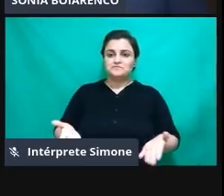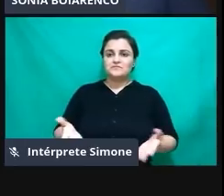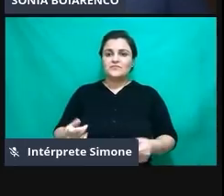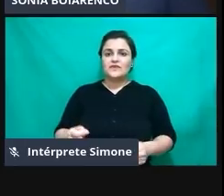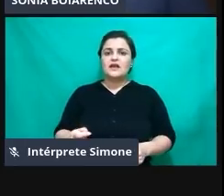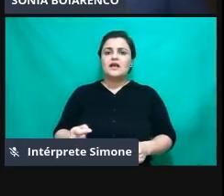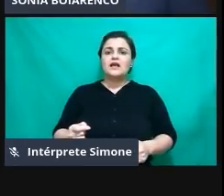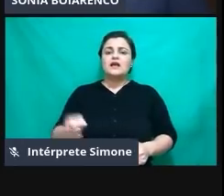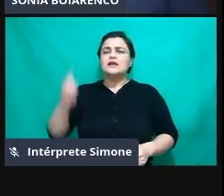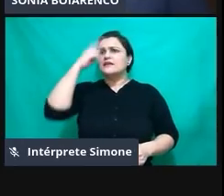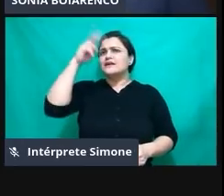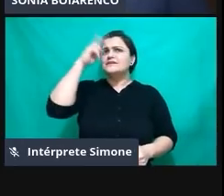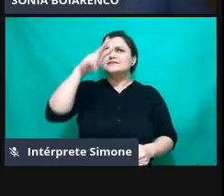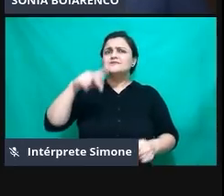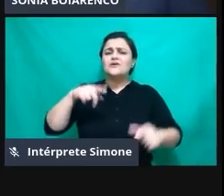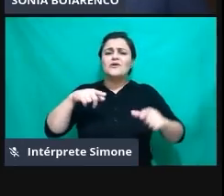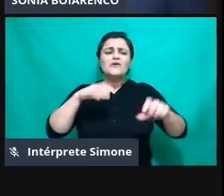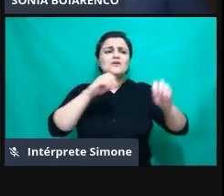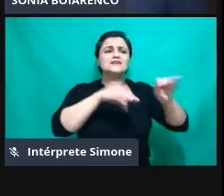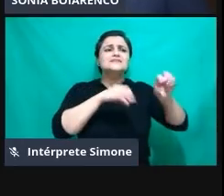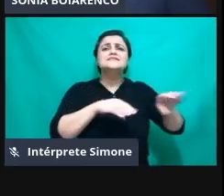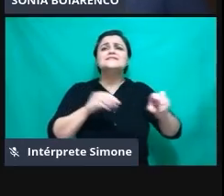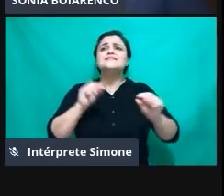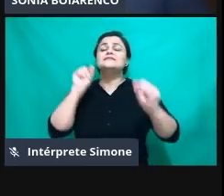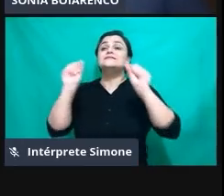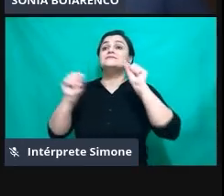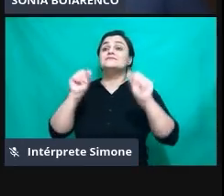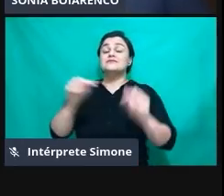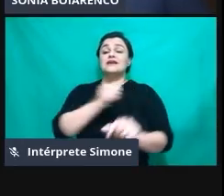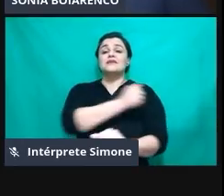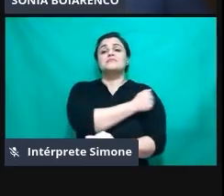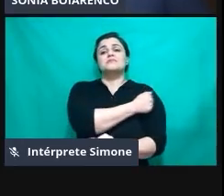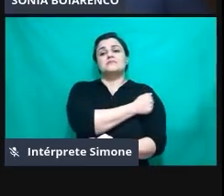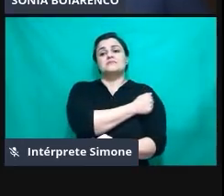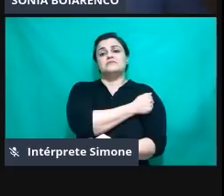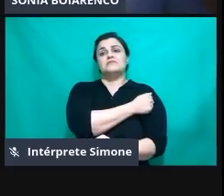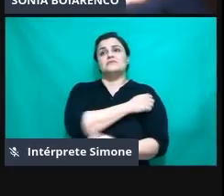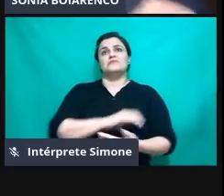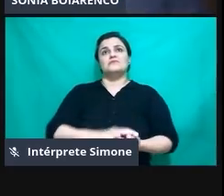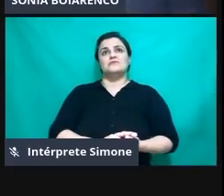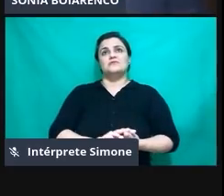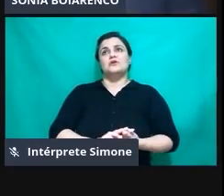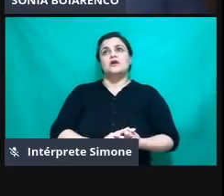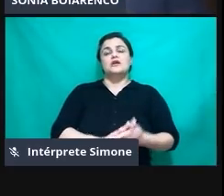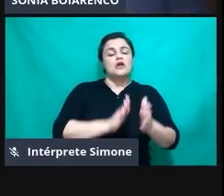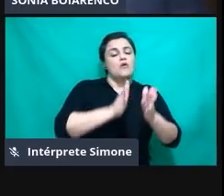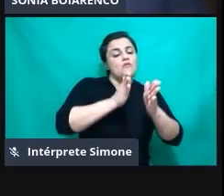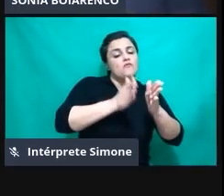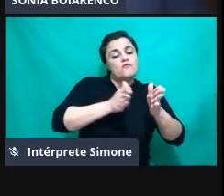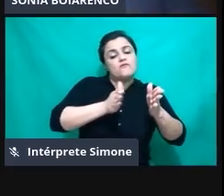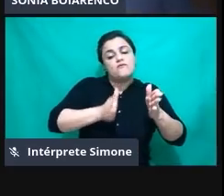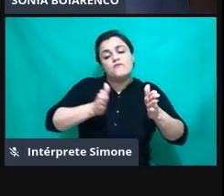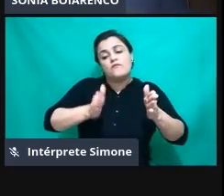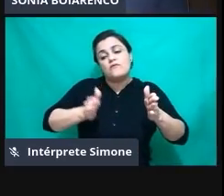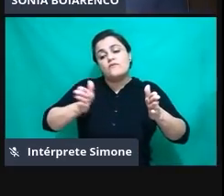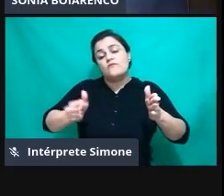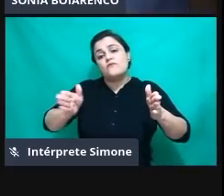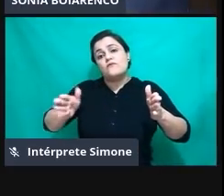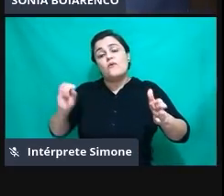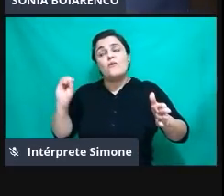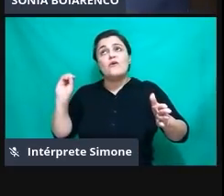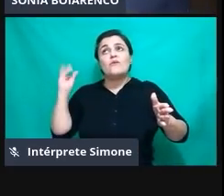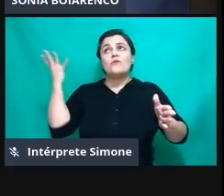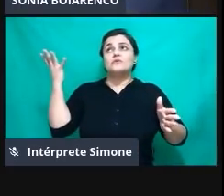não factualmente, né? Só simplesmente colocar o fato, né, acontecido no passado. Mas o que